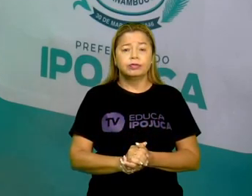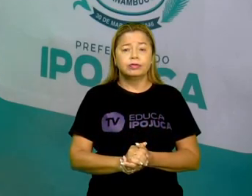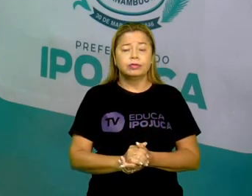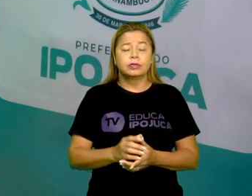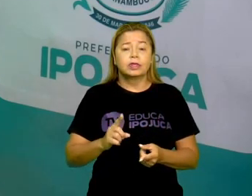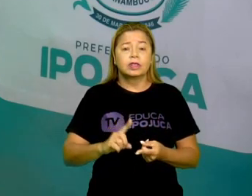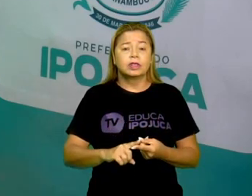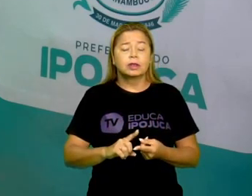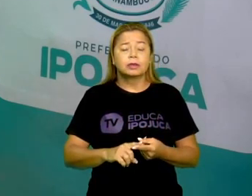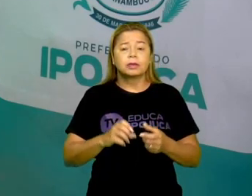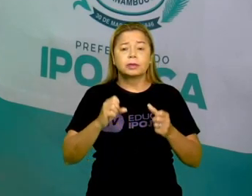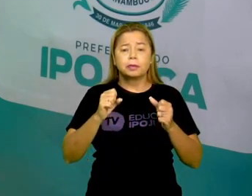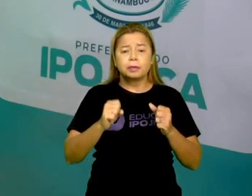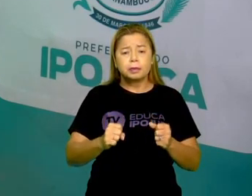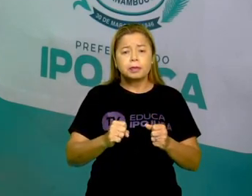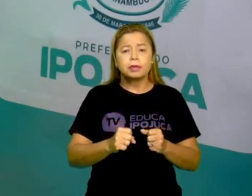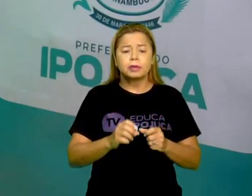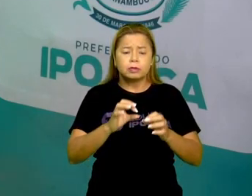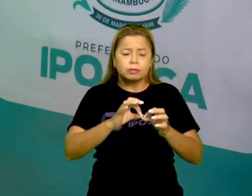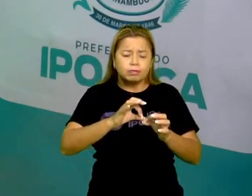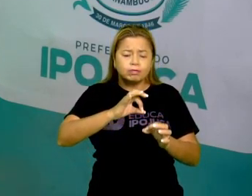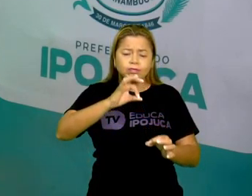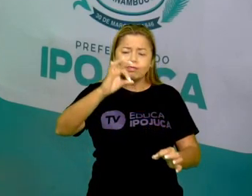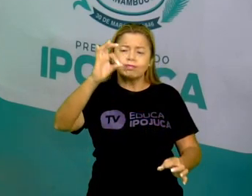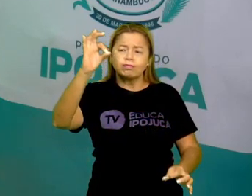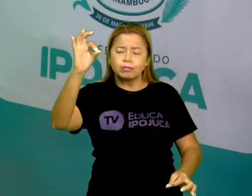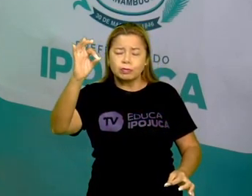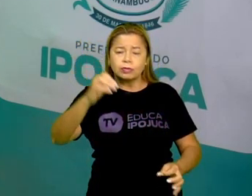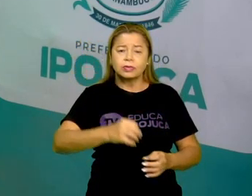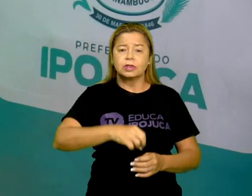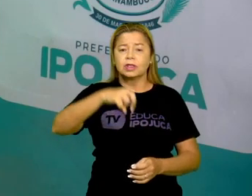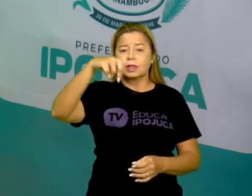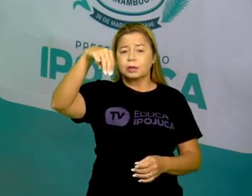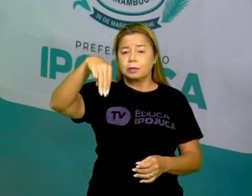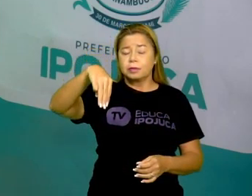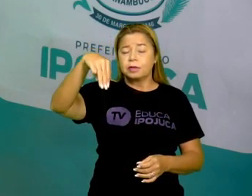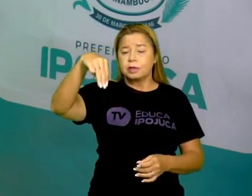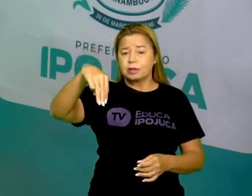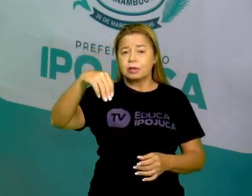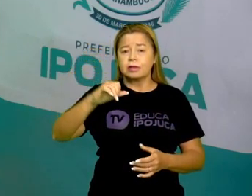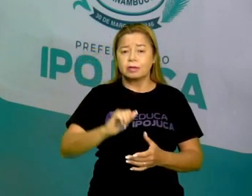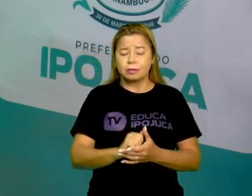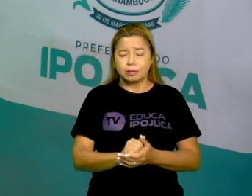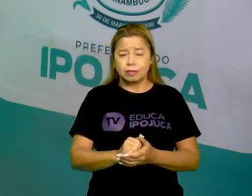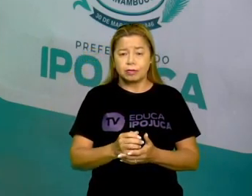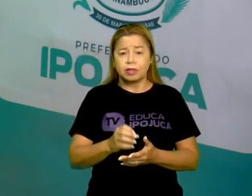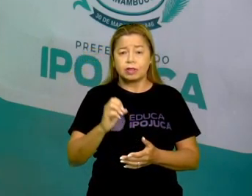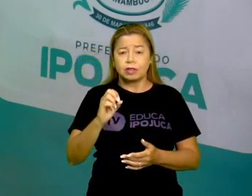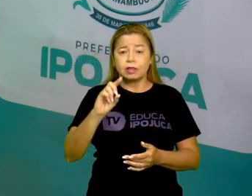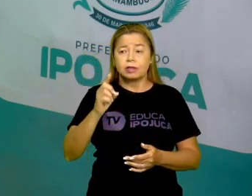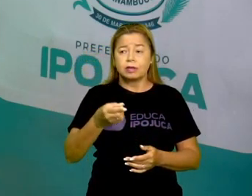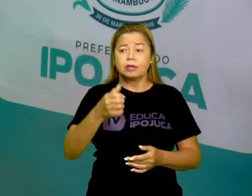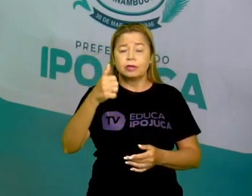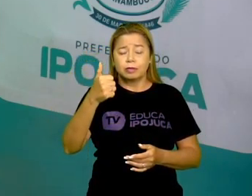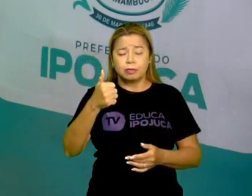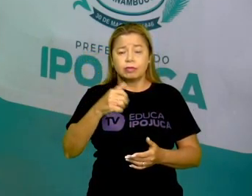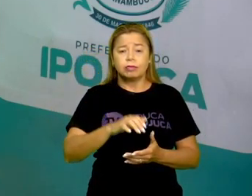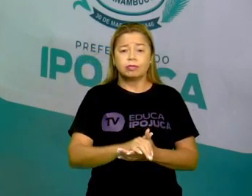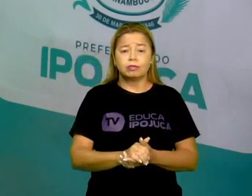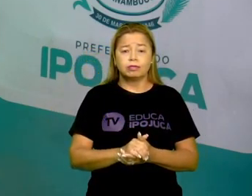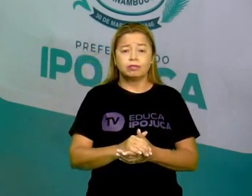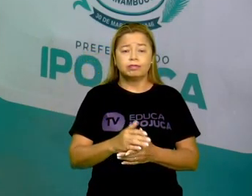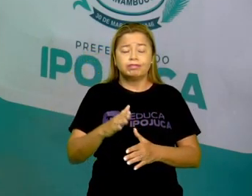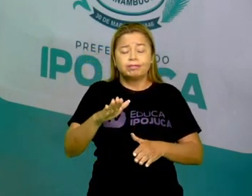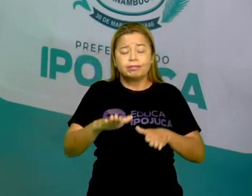em milímetros, daria 1.016 milímetros, tá certo? 1,01 metros. Tudo